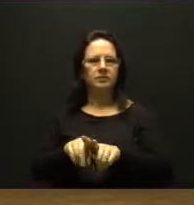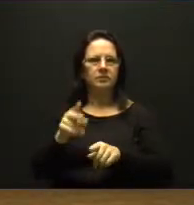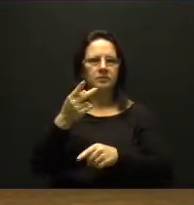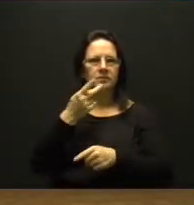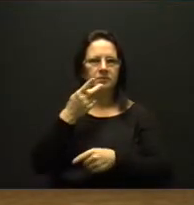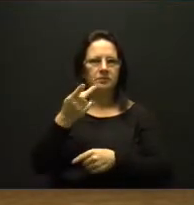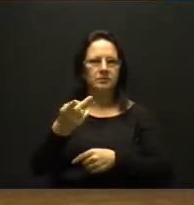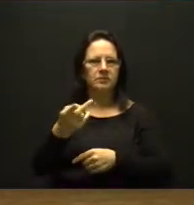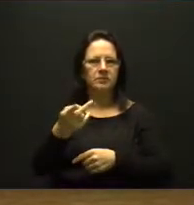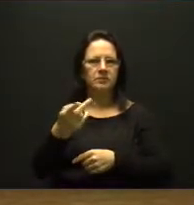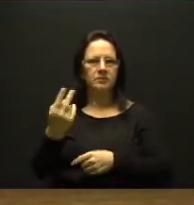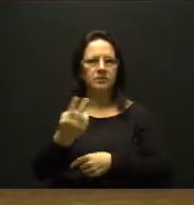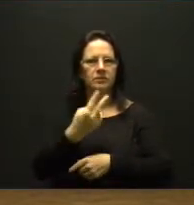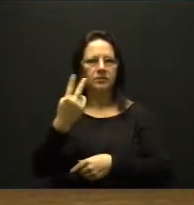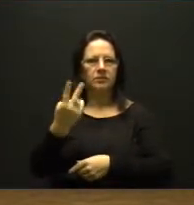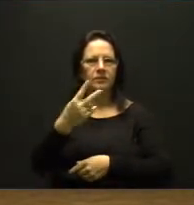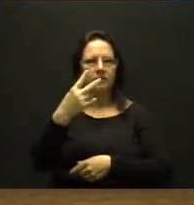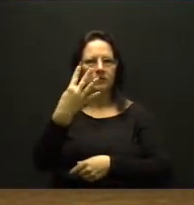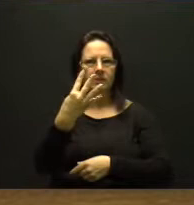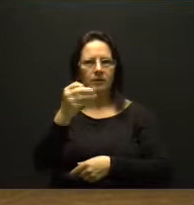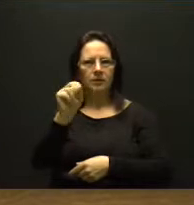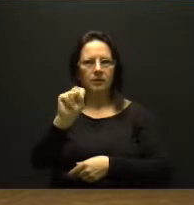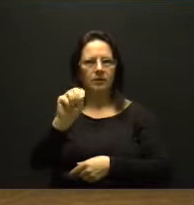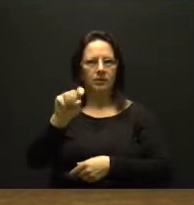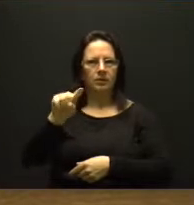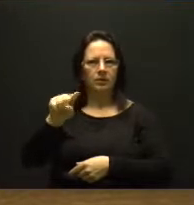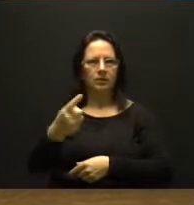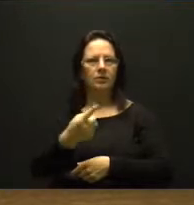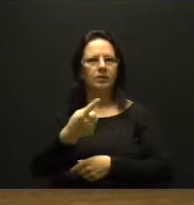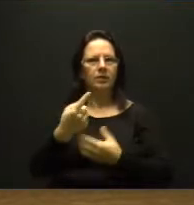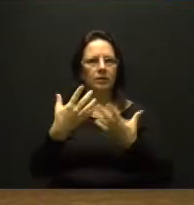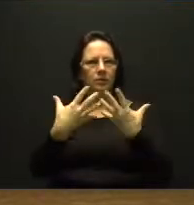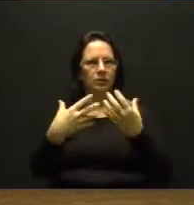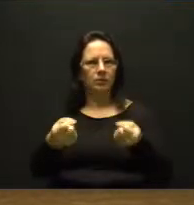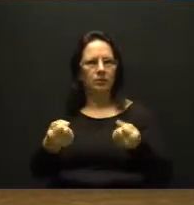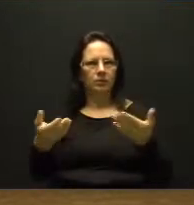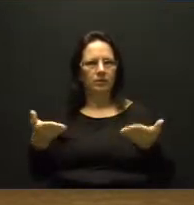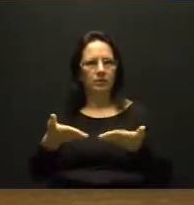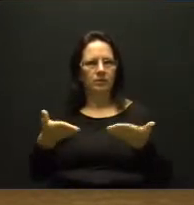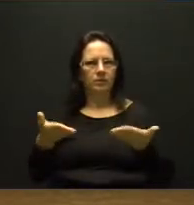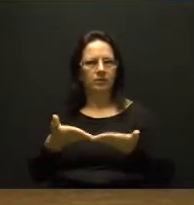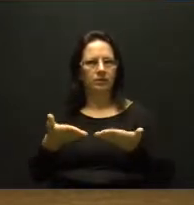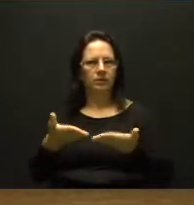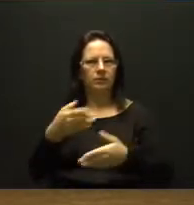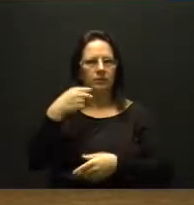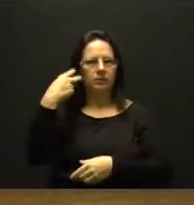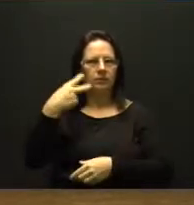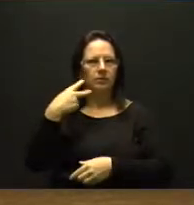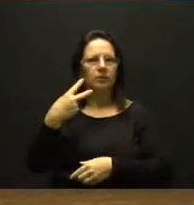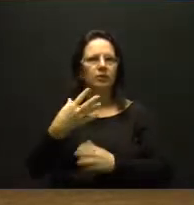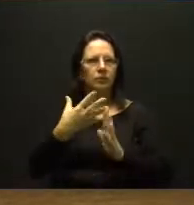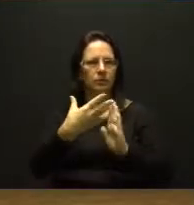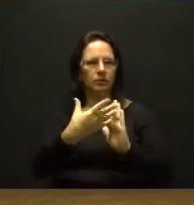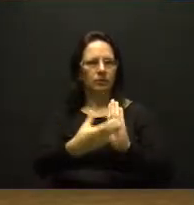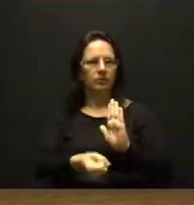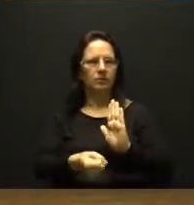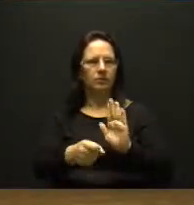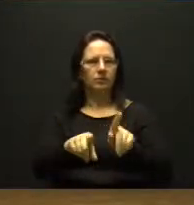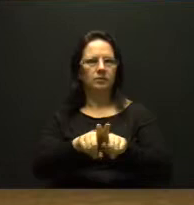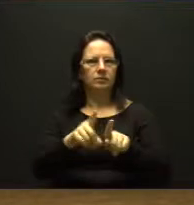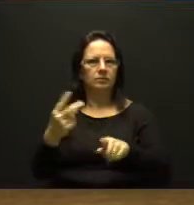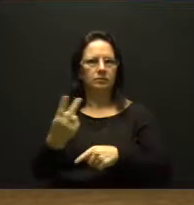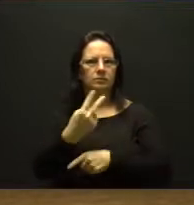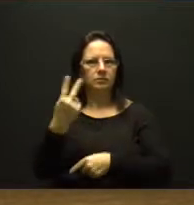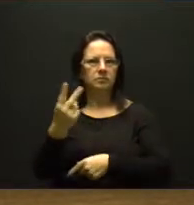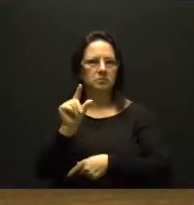que o valor de 48 mil reais está sendo que será aprovado hoje tenho certeza que os vereadores irão aprovar é um valor